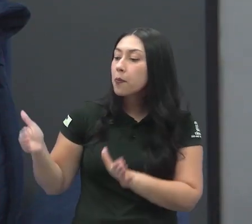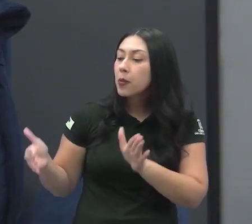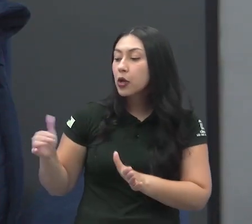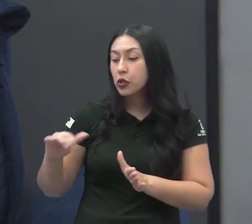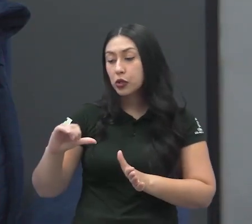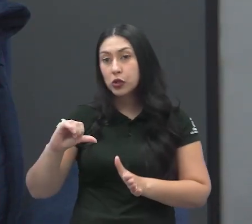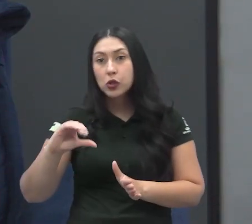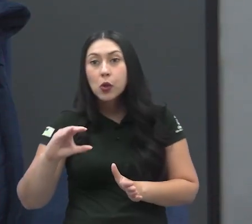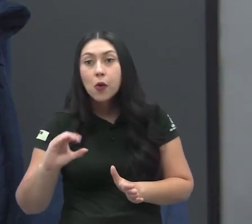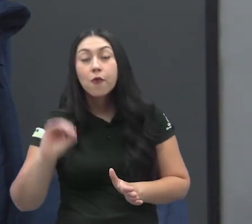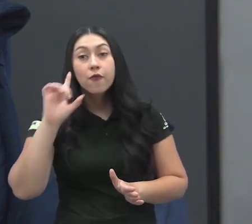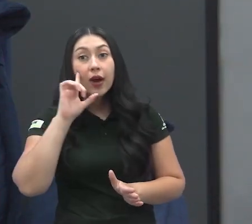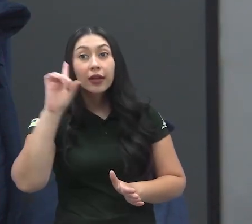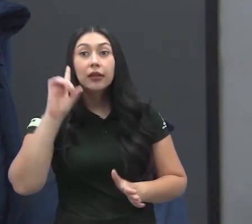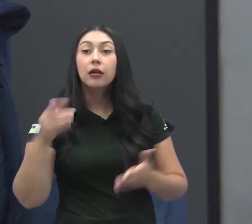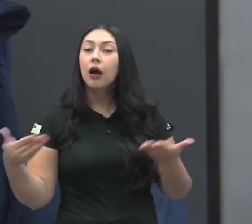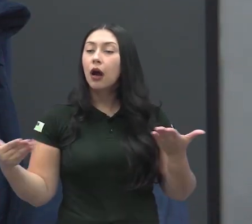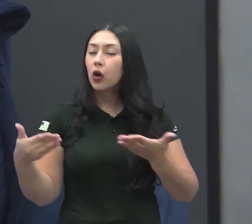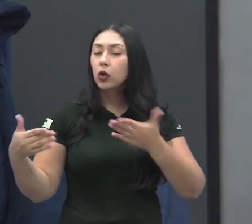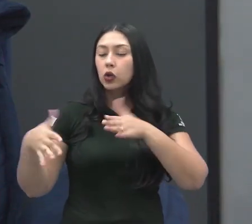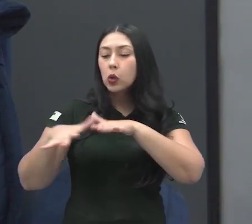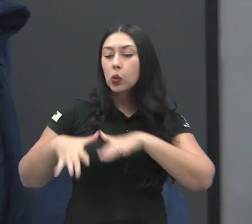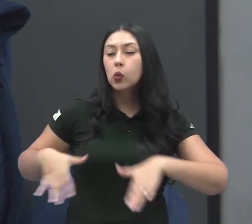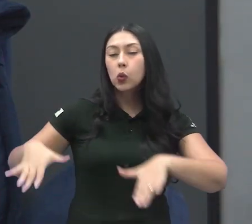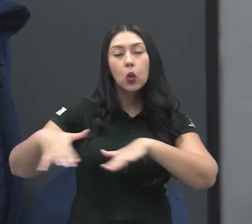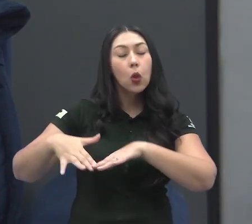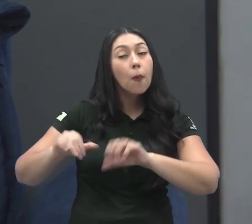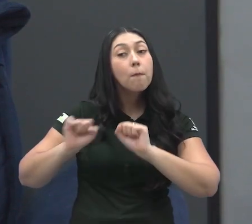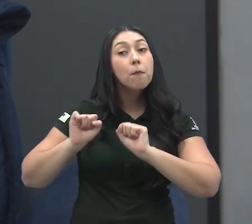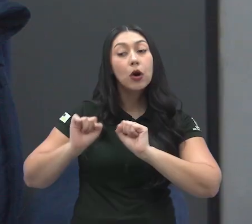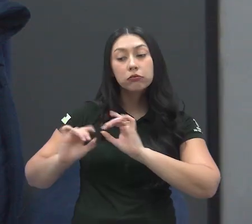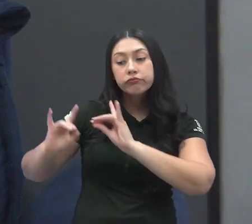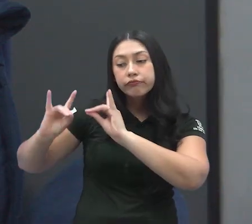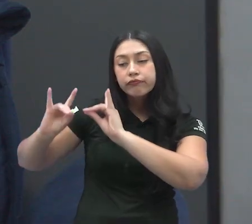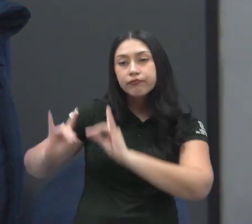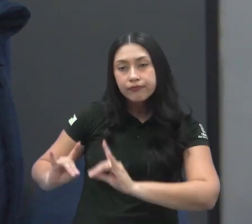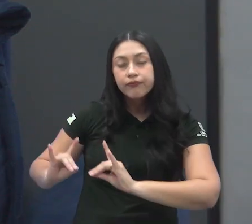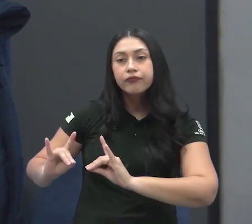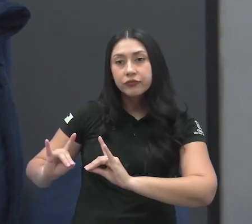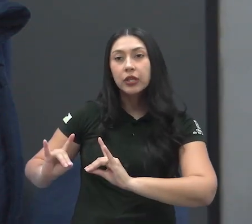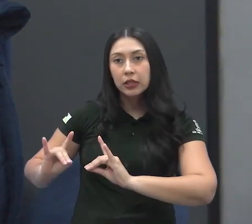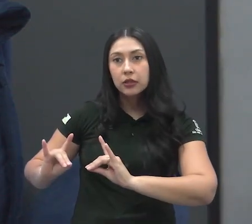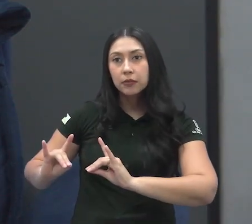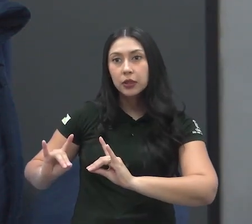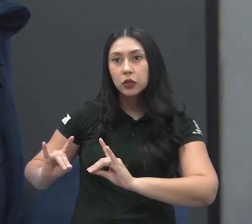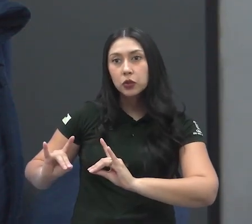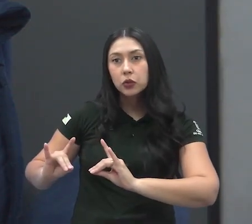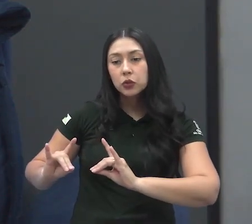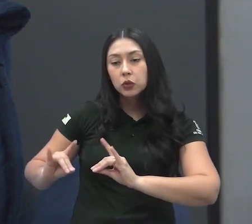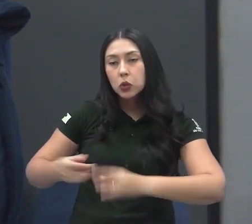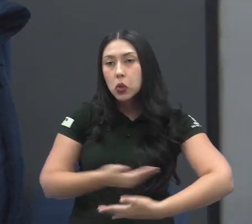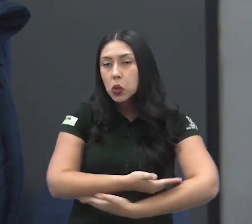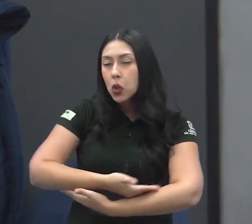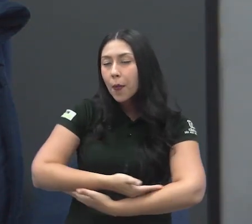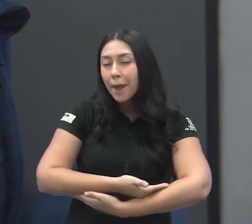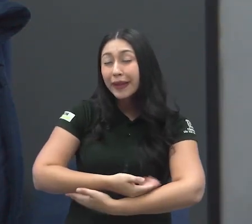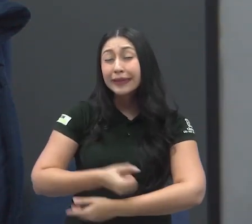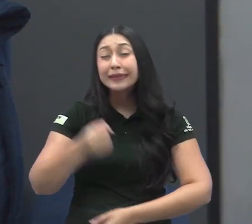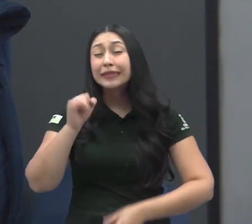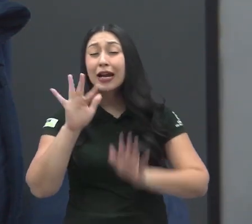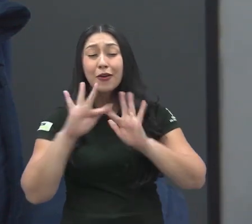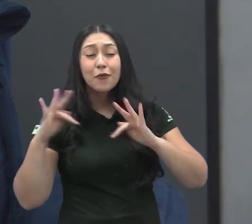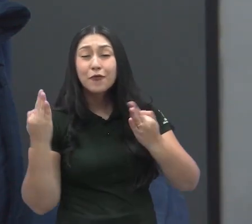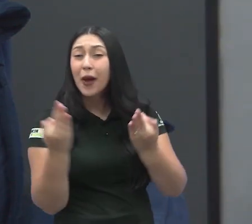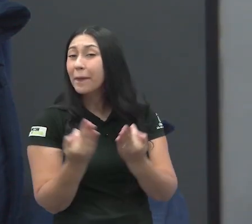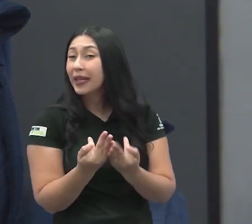né? Qualquer pessoa hoje pode fazer o sepultamento do seu filho e se a família não puder fazer